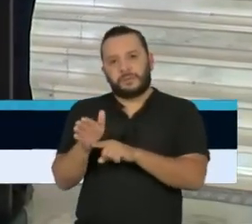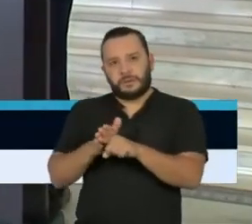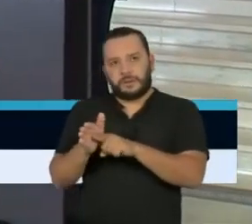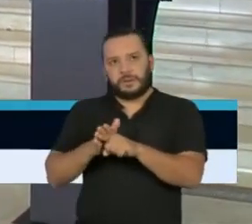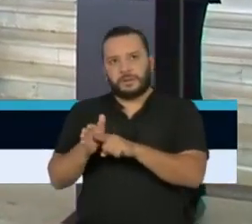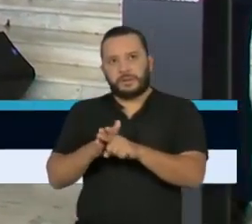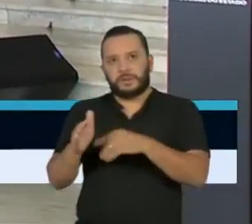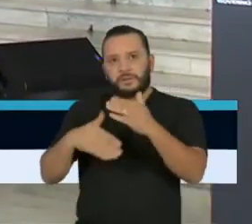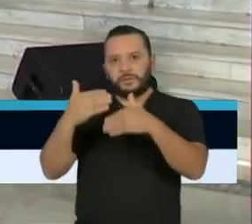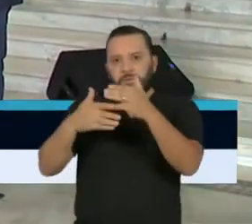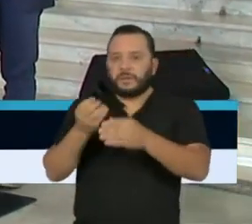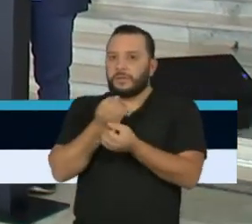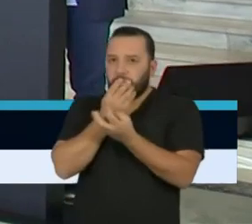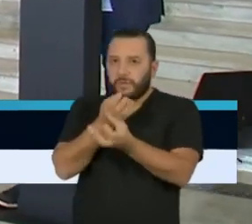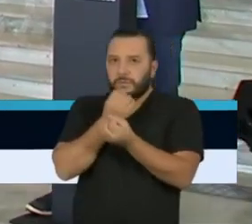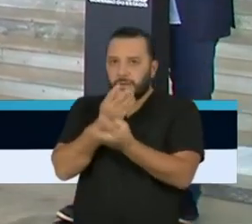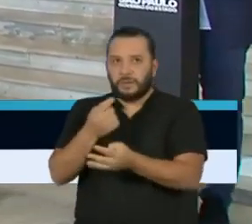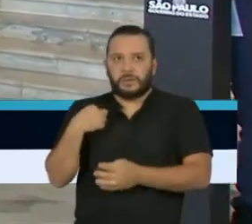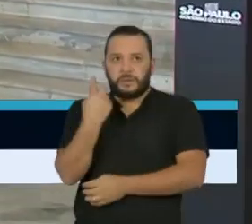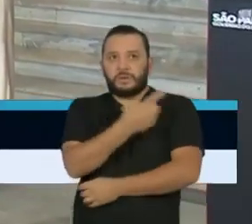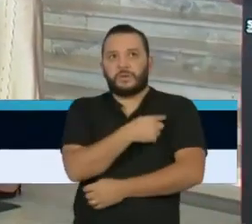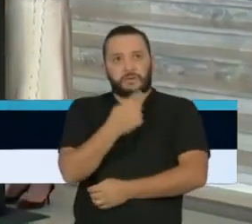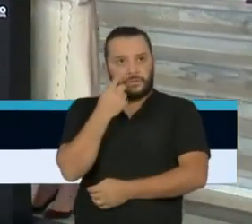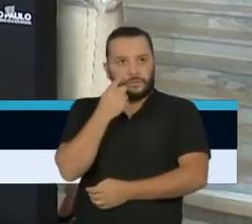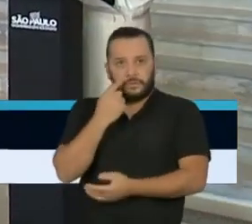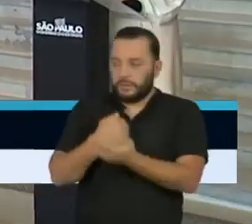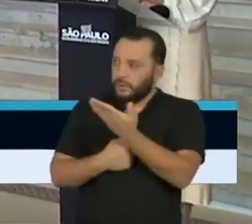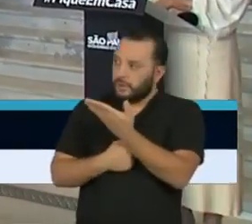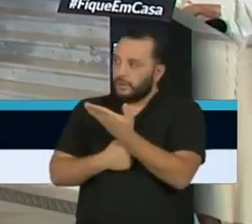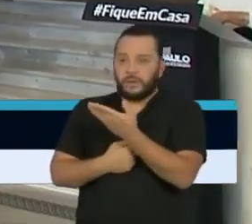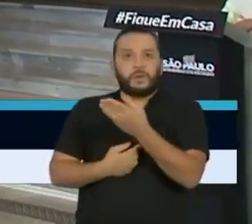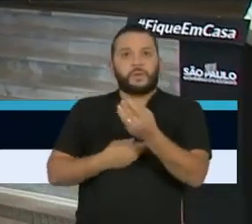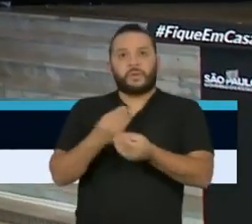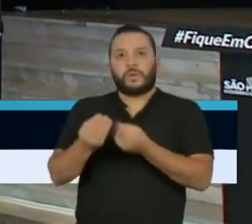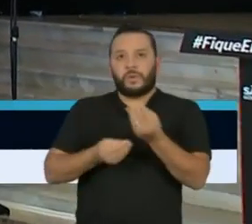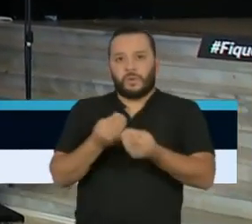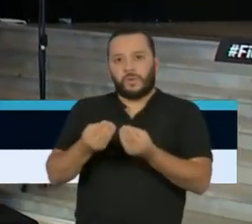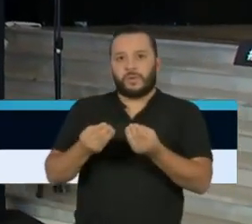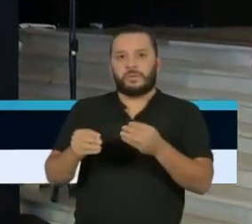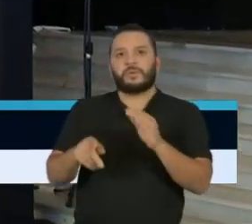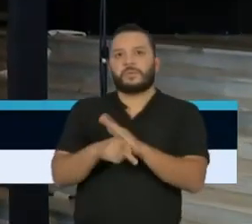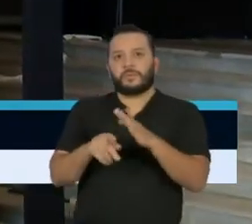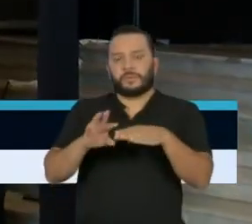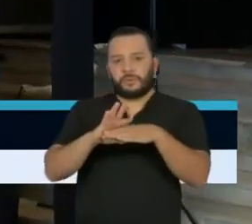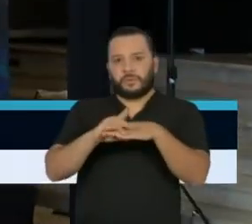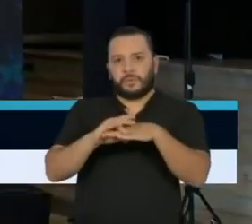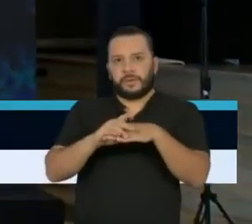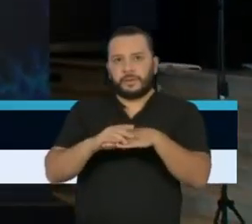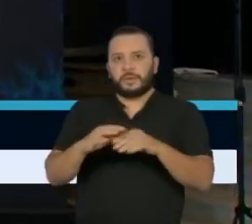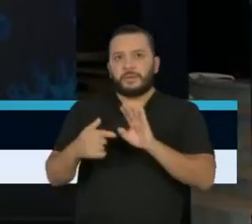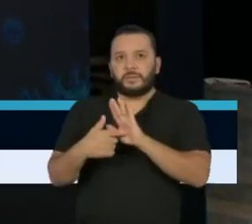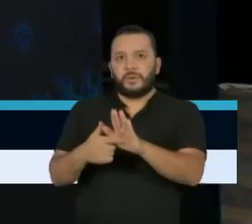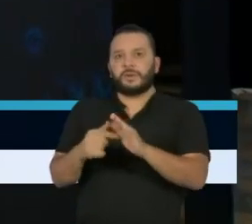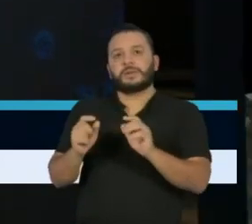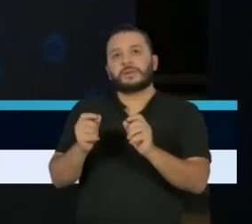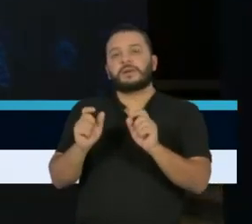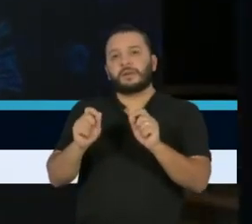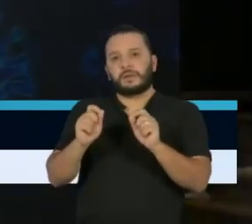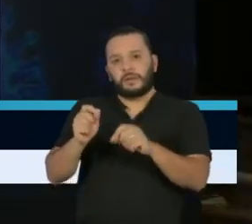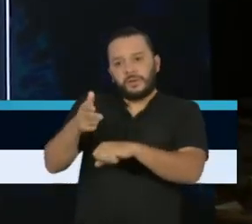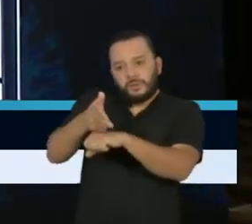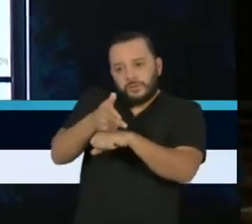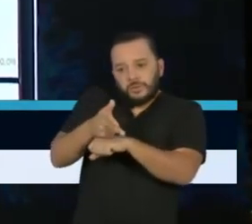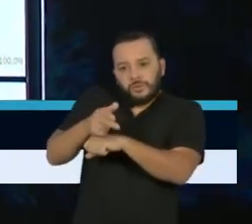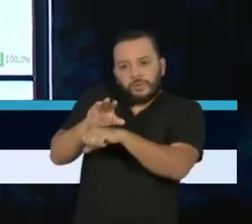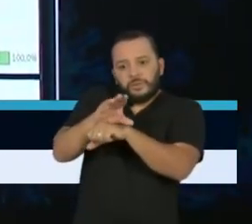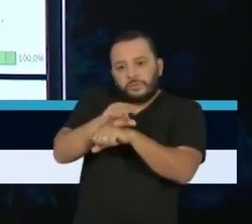reunindo esses dados, que nos permitiram visualizar as curvas de progressão da doença, esse é um mapa de calor sobre distanciamento